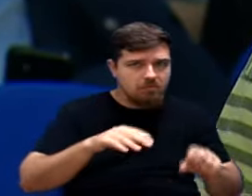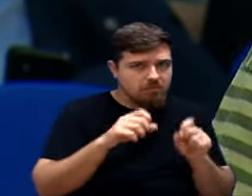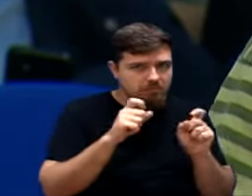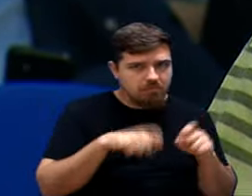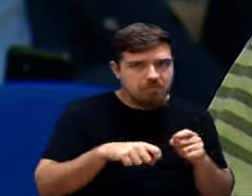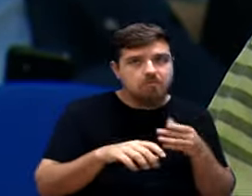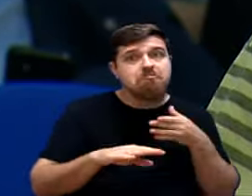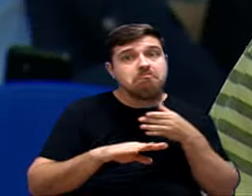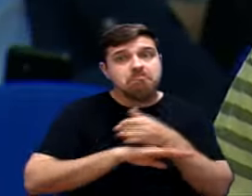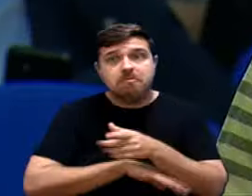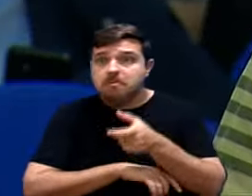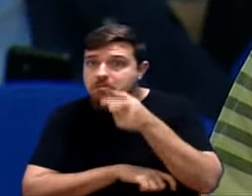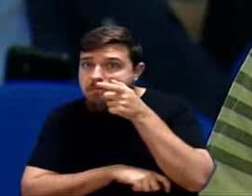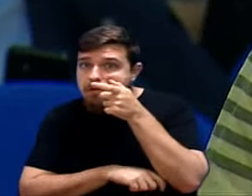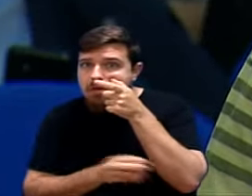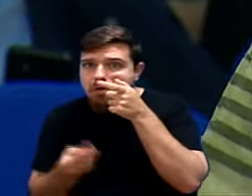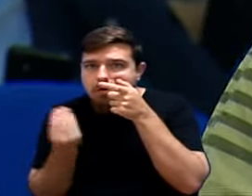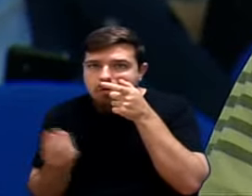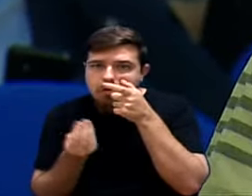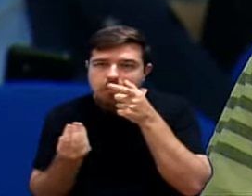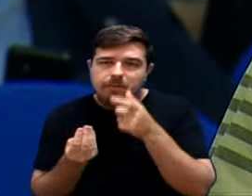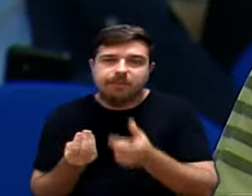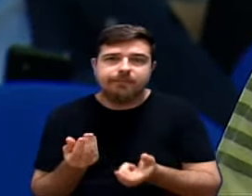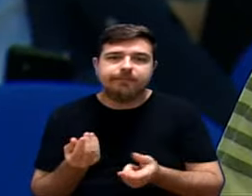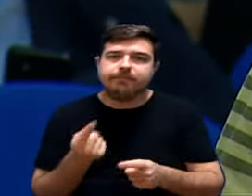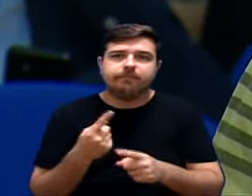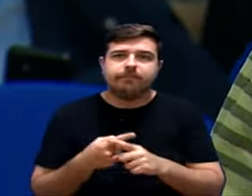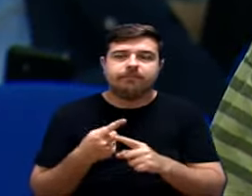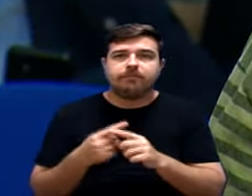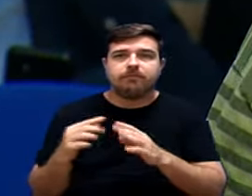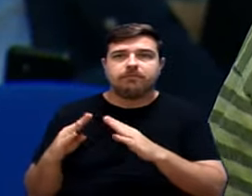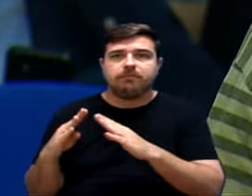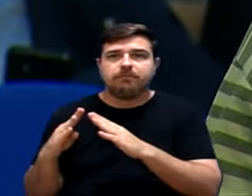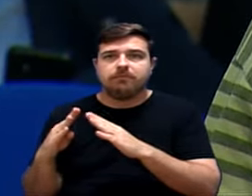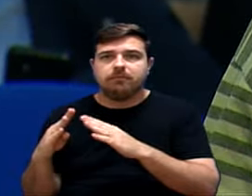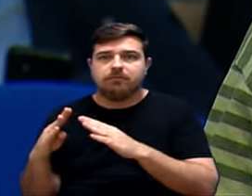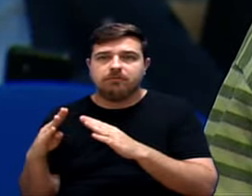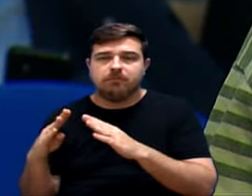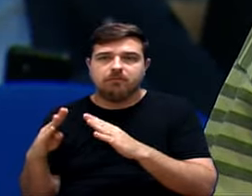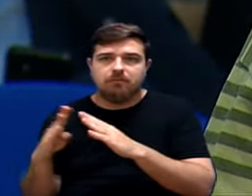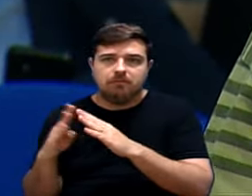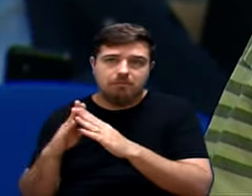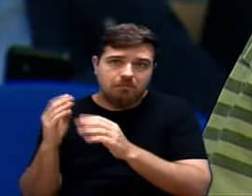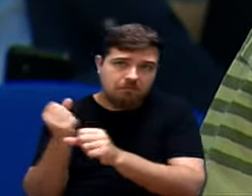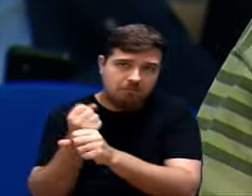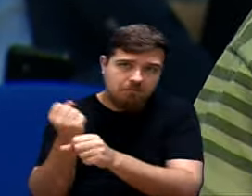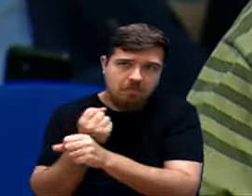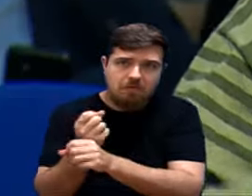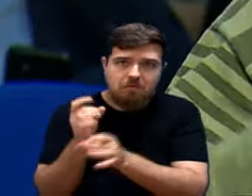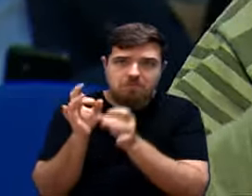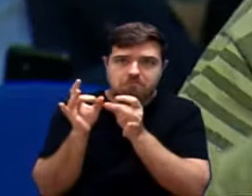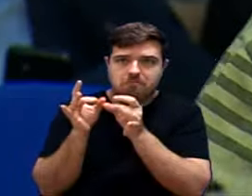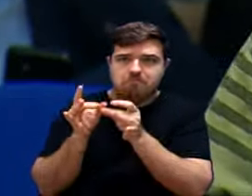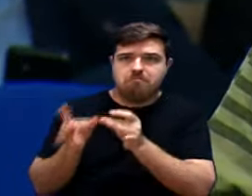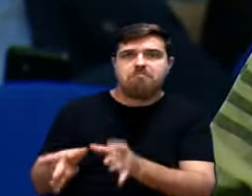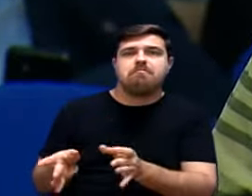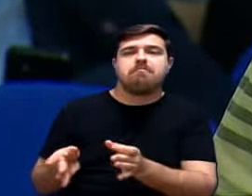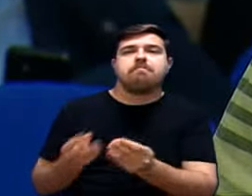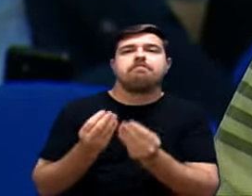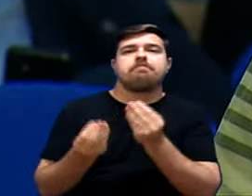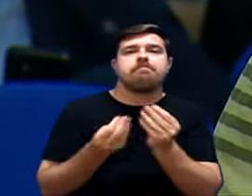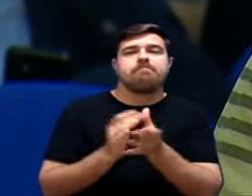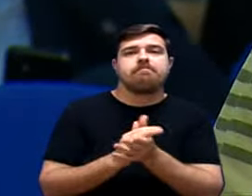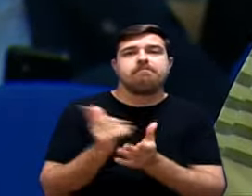assim que parar a chuva fosse olhar como como é que tá aquilo Porque sendo embargado o estado que aquilo ficou né e saber a opinião do